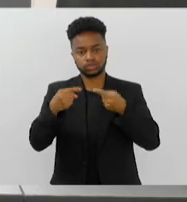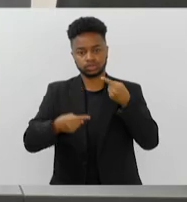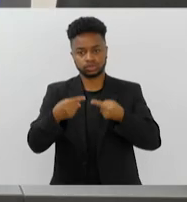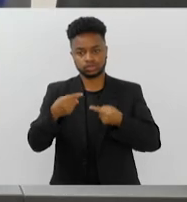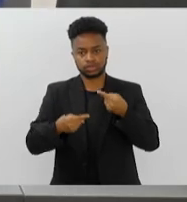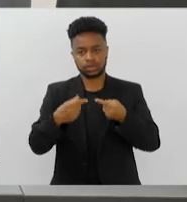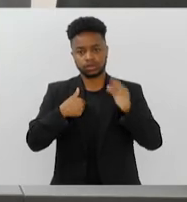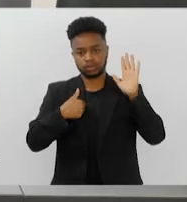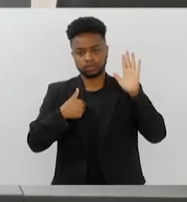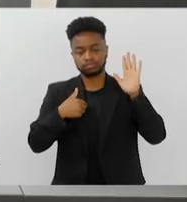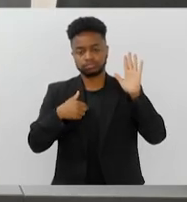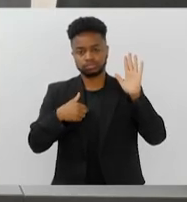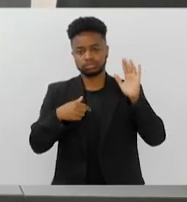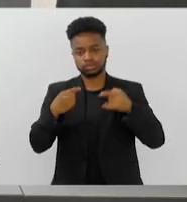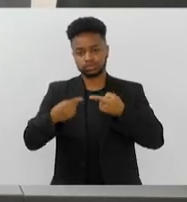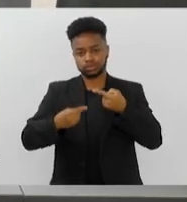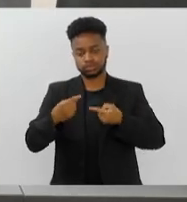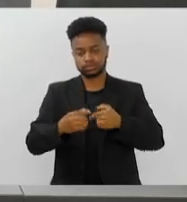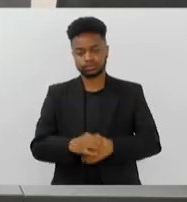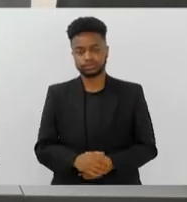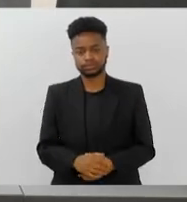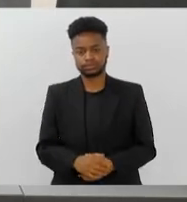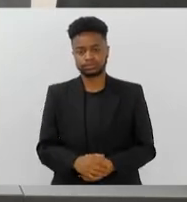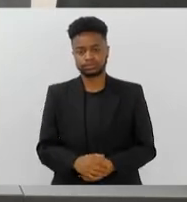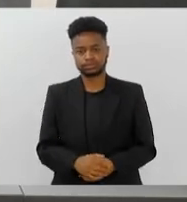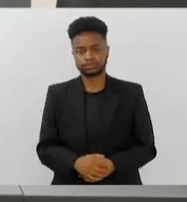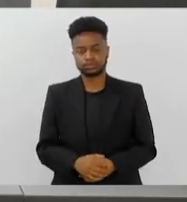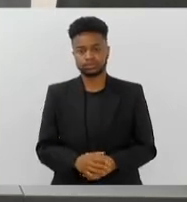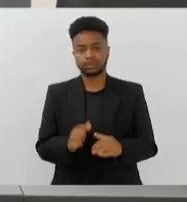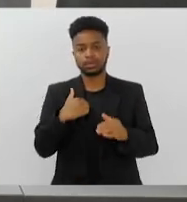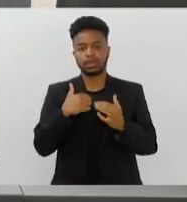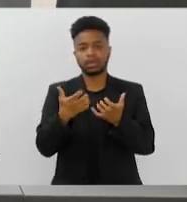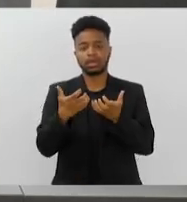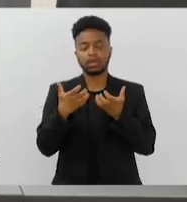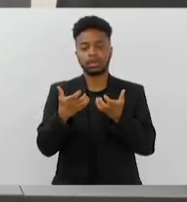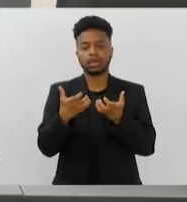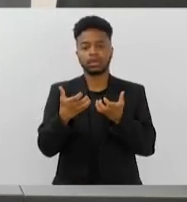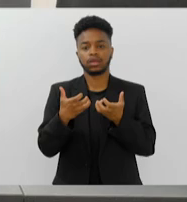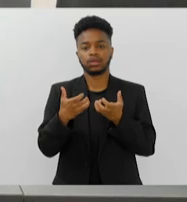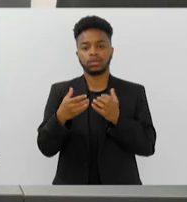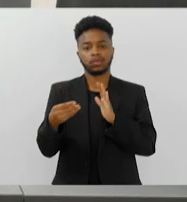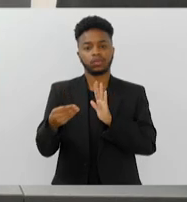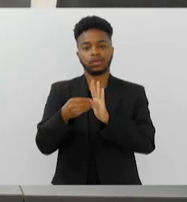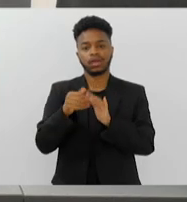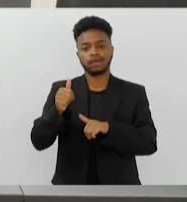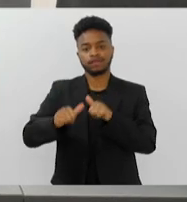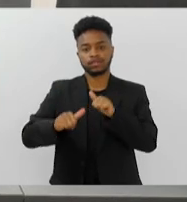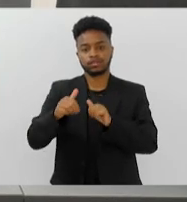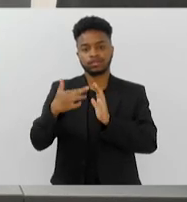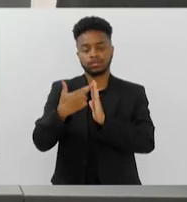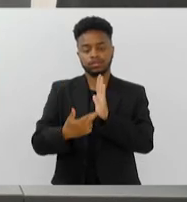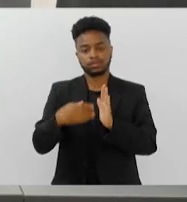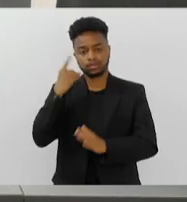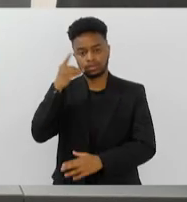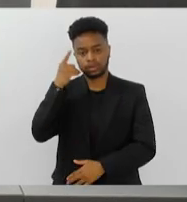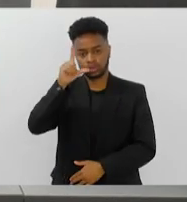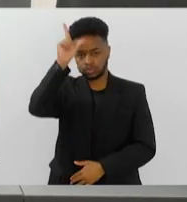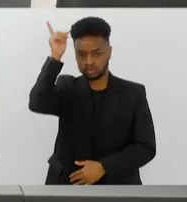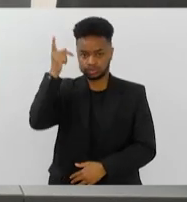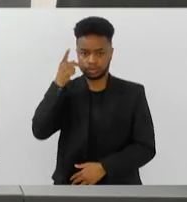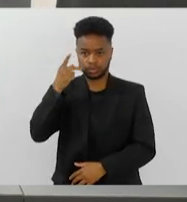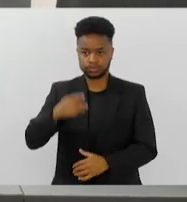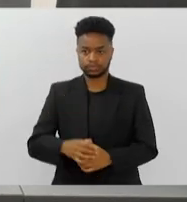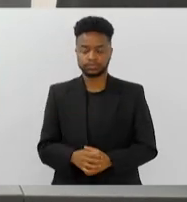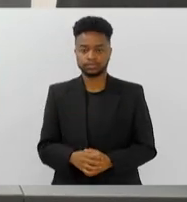eu quero discutir, queria só trazer para a avaliação do nosso relator, deputado Luiz Paulo,